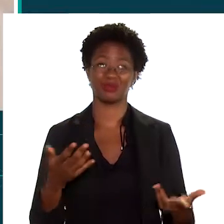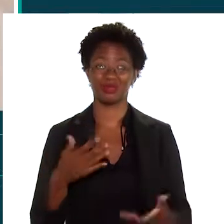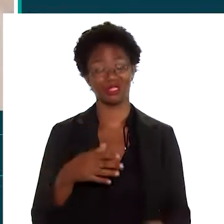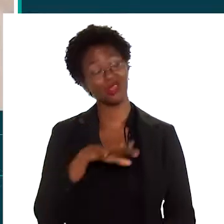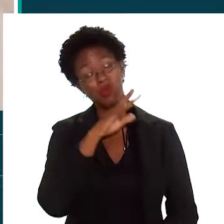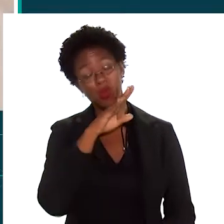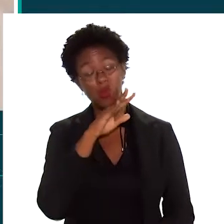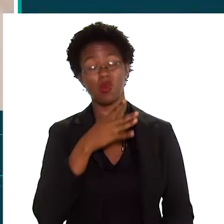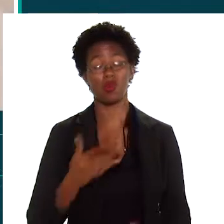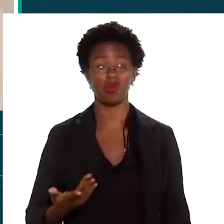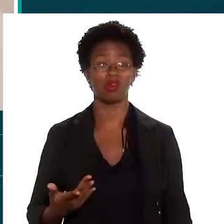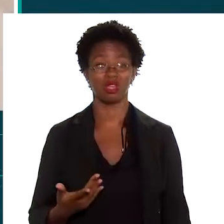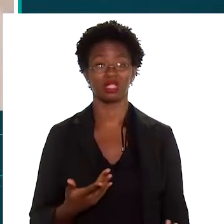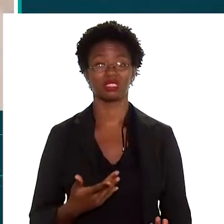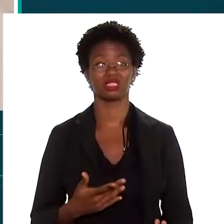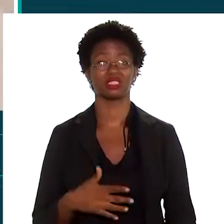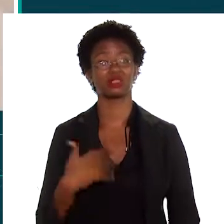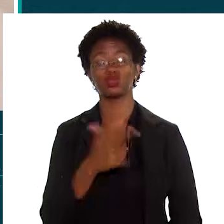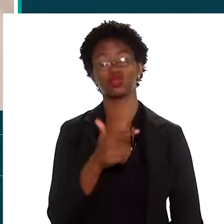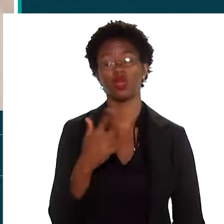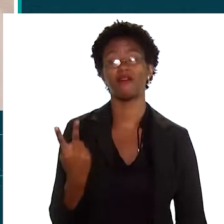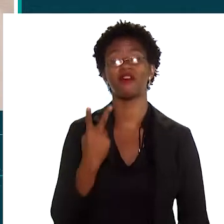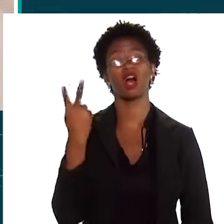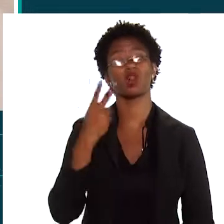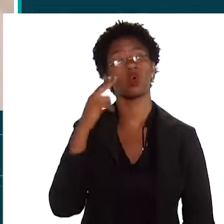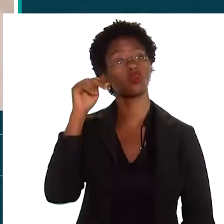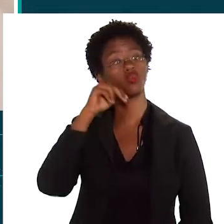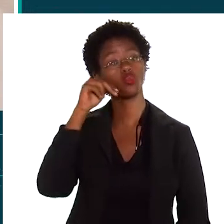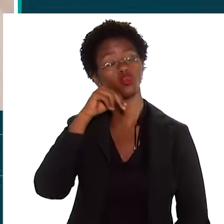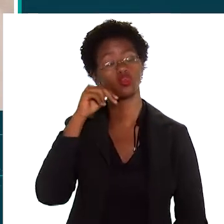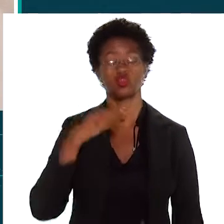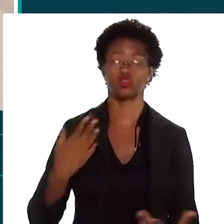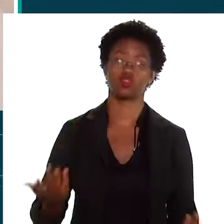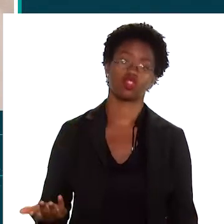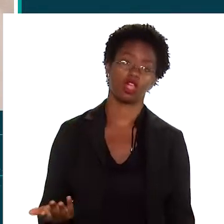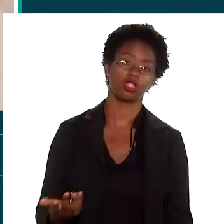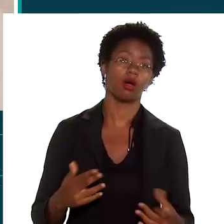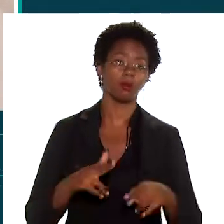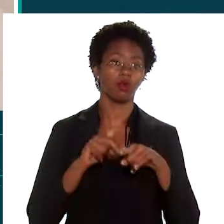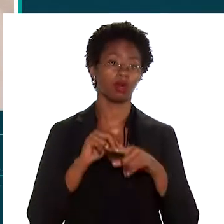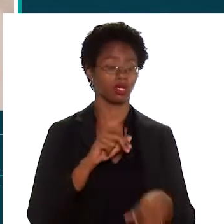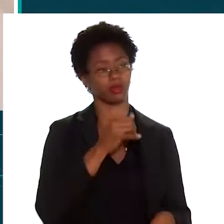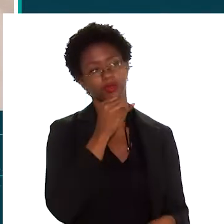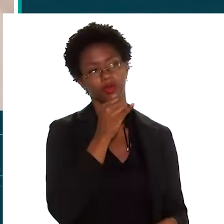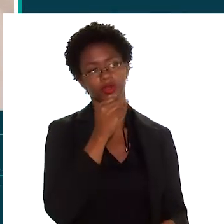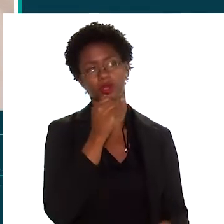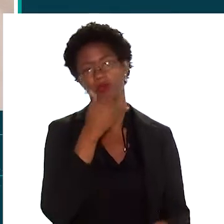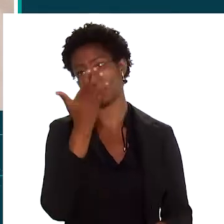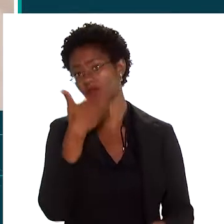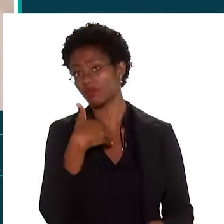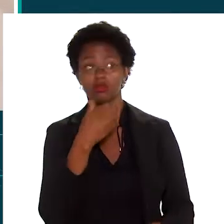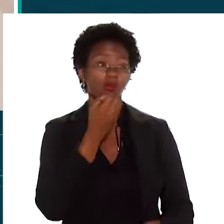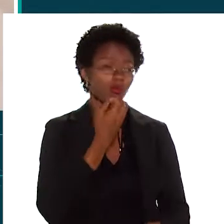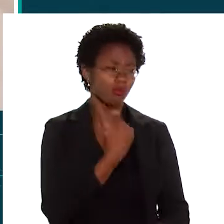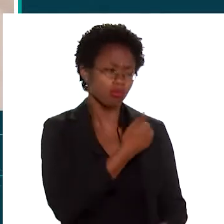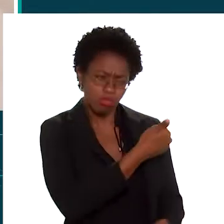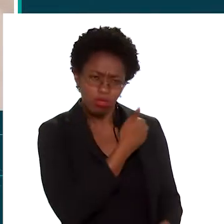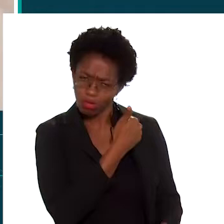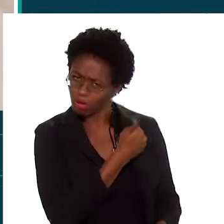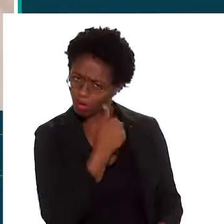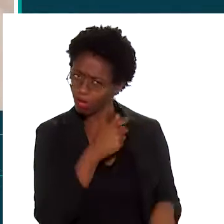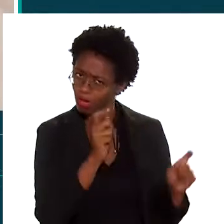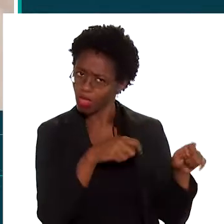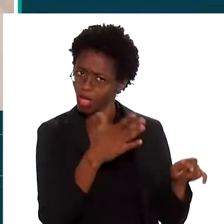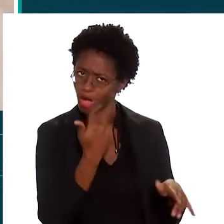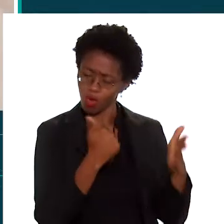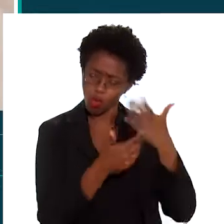baixa qualidade, eu não estou falando assim, baixo valor nutritivo, porque os carboidratos provenientes das frutas são bons